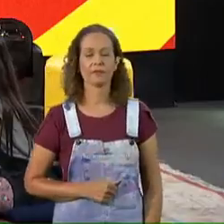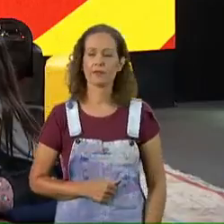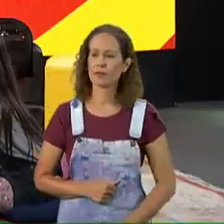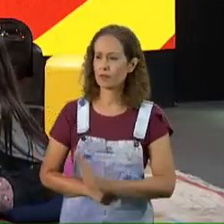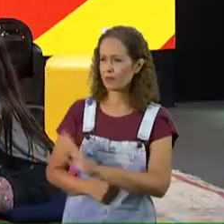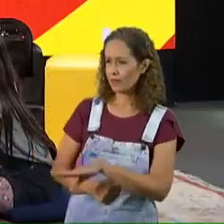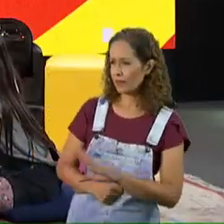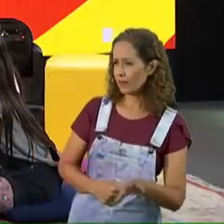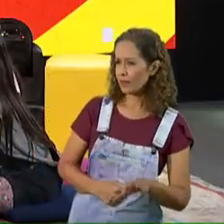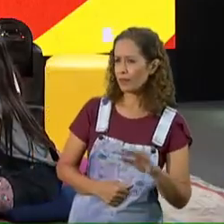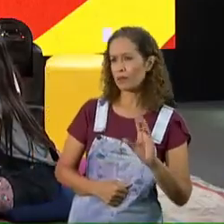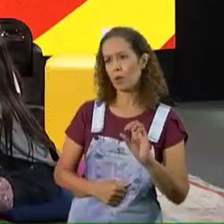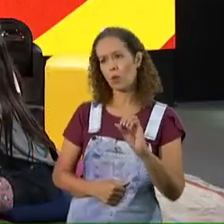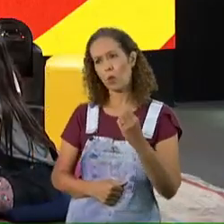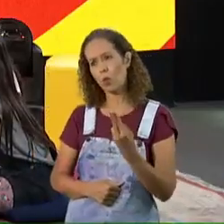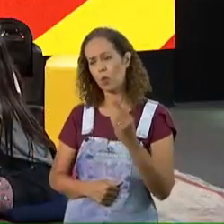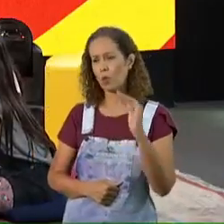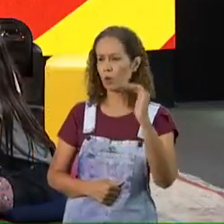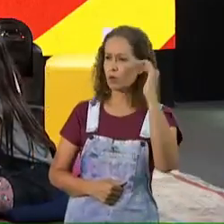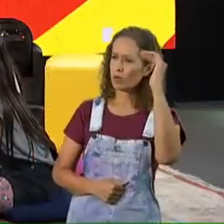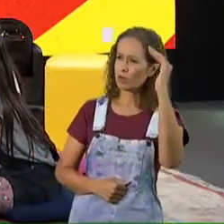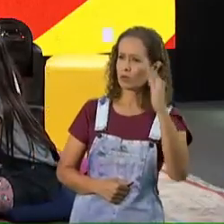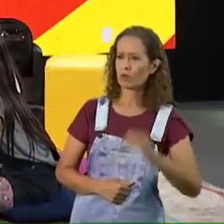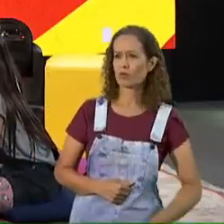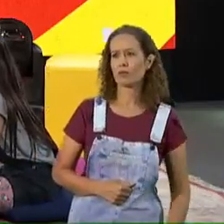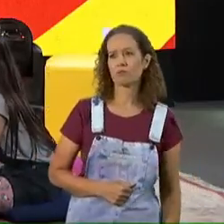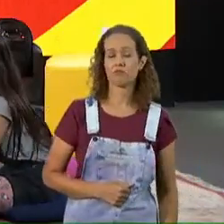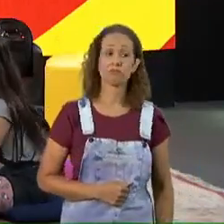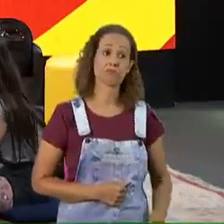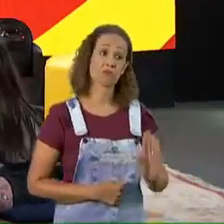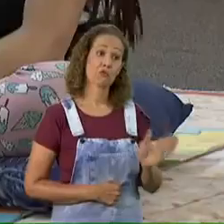Criança ou adulto? Já até morreu, então é adulto.